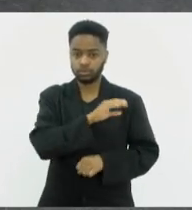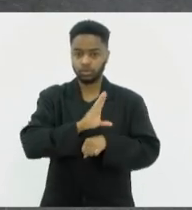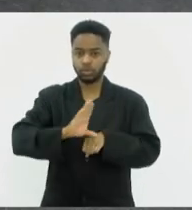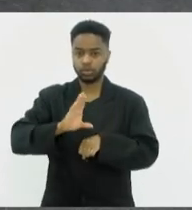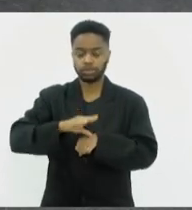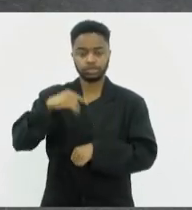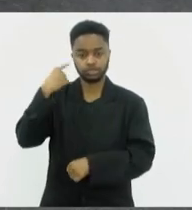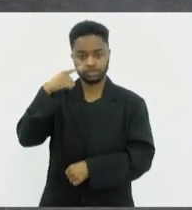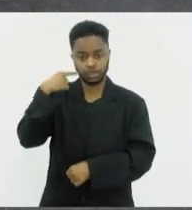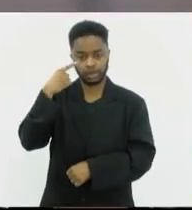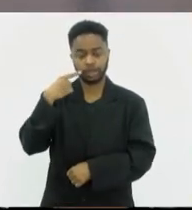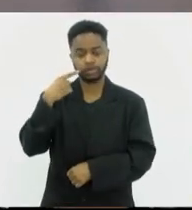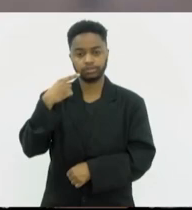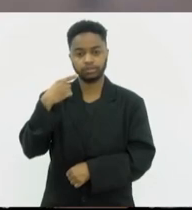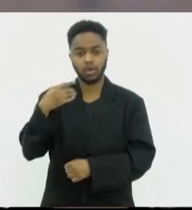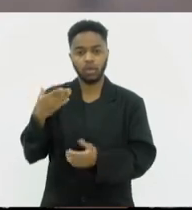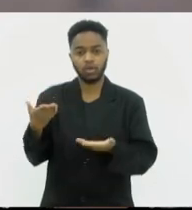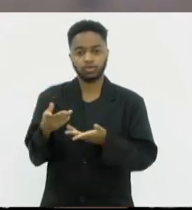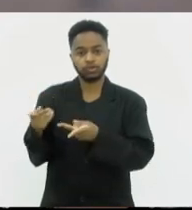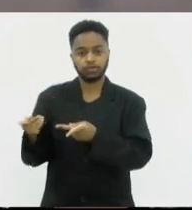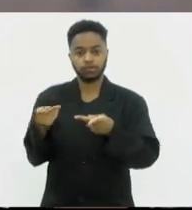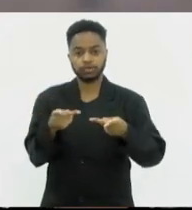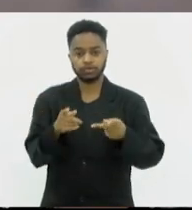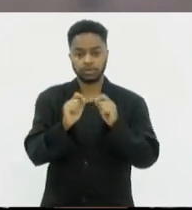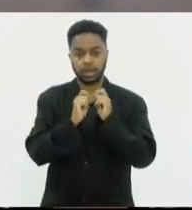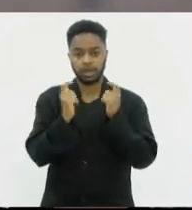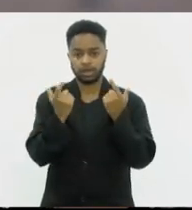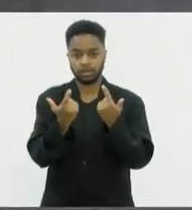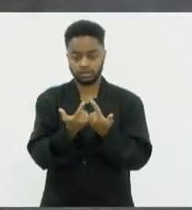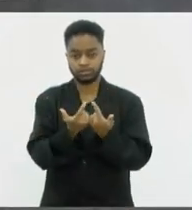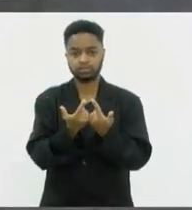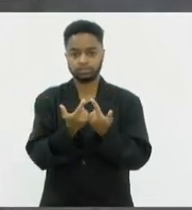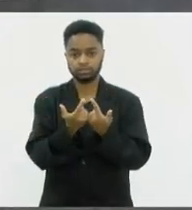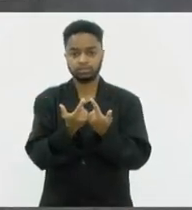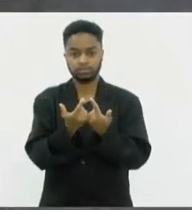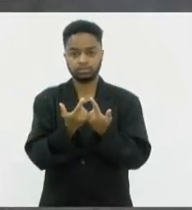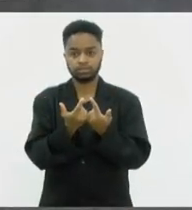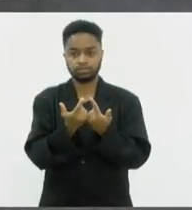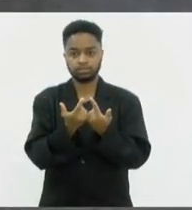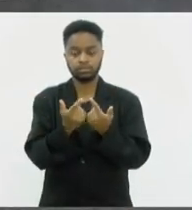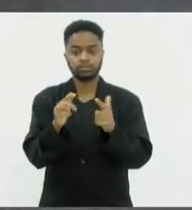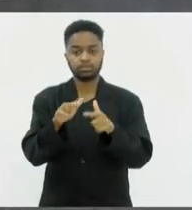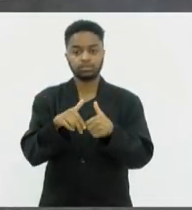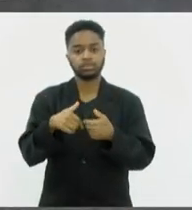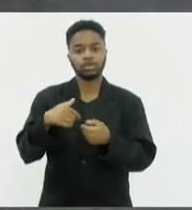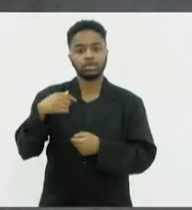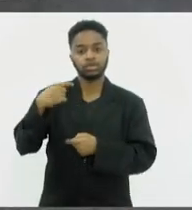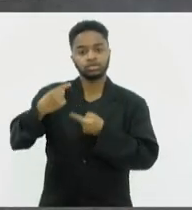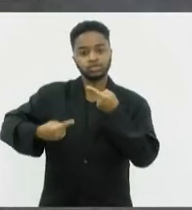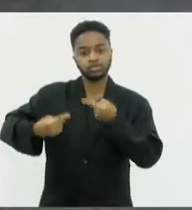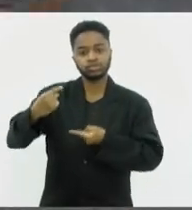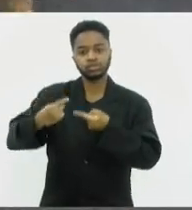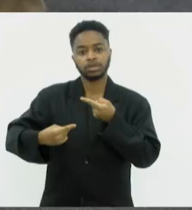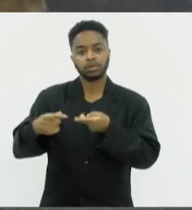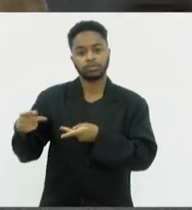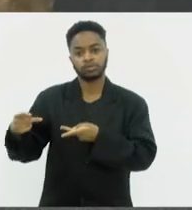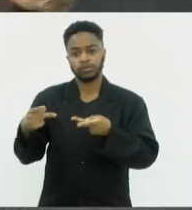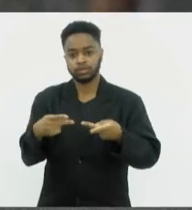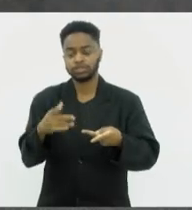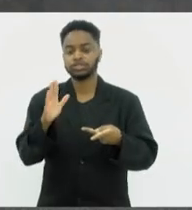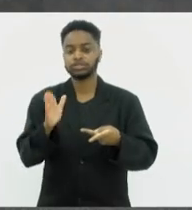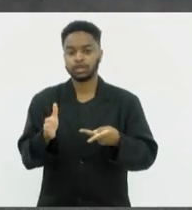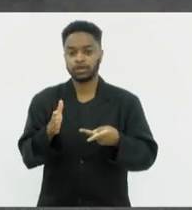aqui a brilhantar e visitar a nossa casa. Parte da discussão, da visita, já foram até o